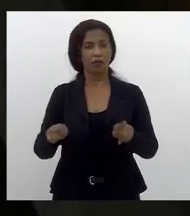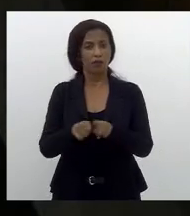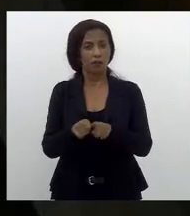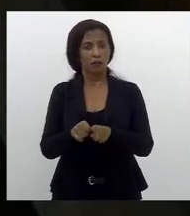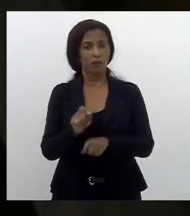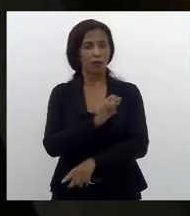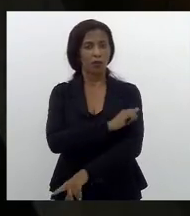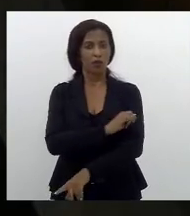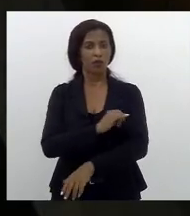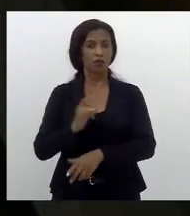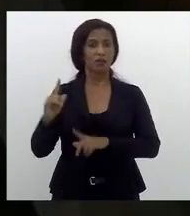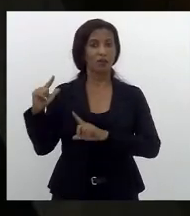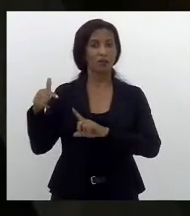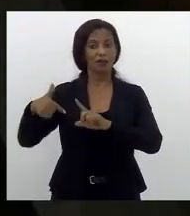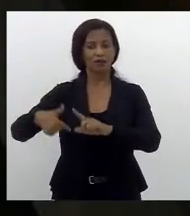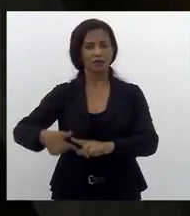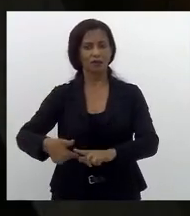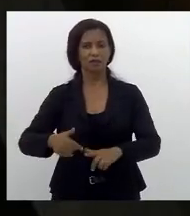Rio de Janeiro tem uma tradição